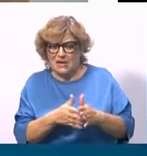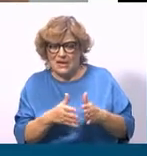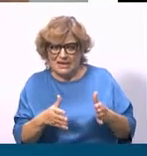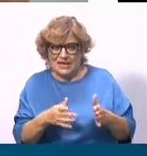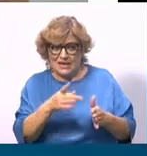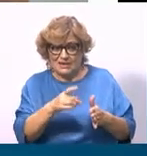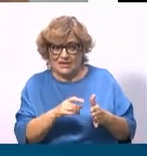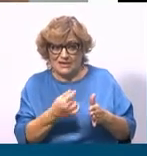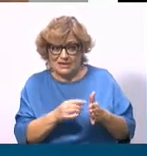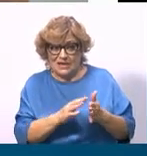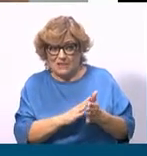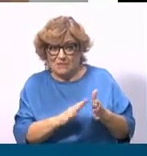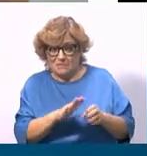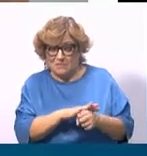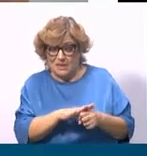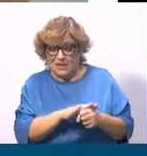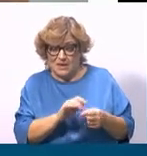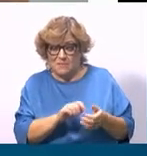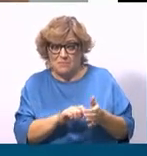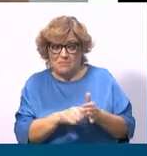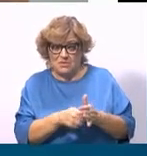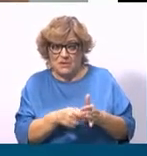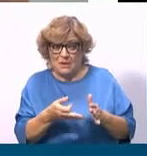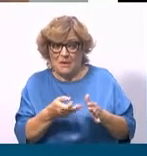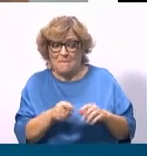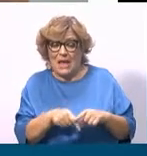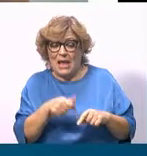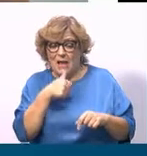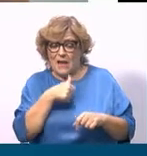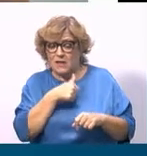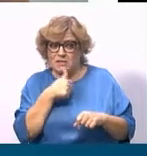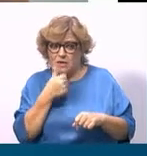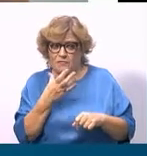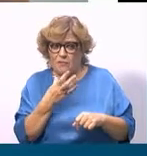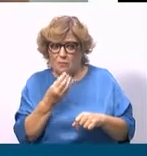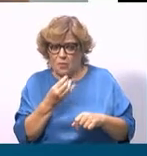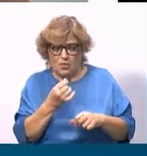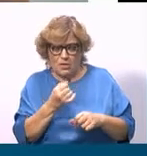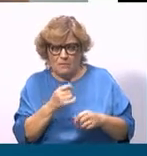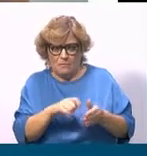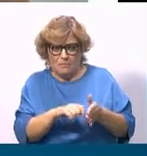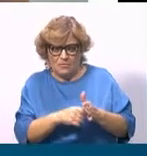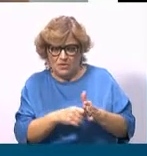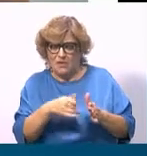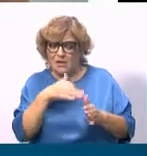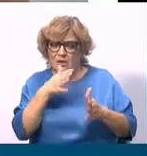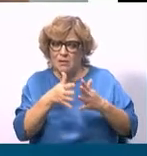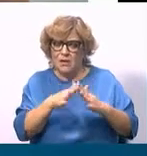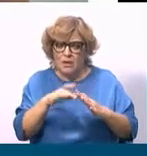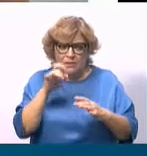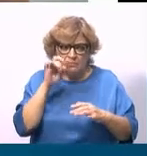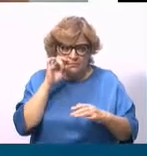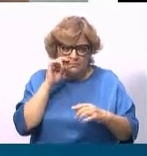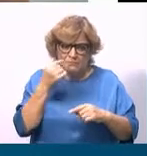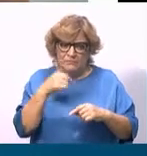E nessa determinada região, cujo pé sofre de muito apoio, de muita pressão, como dizia, em termos de mecanismos de defesa,